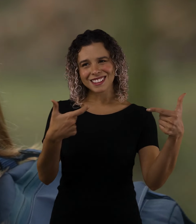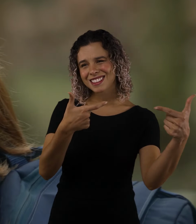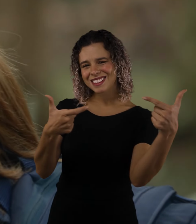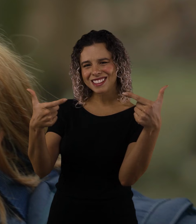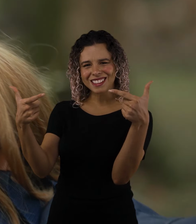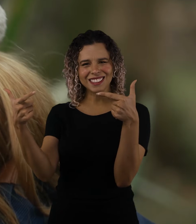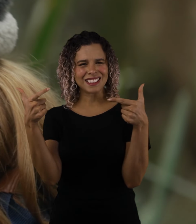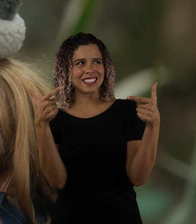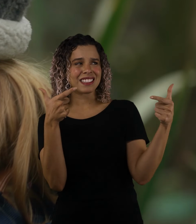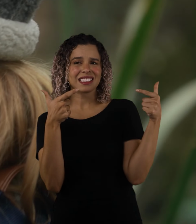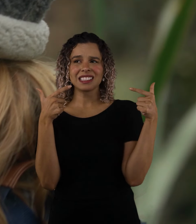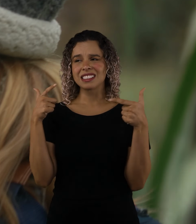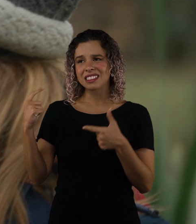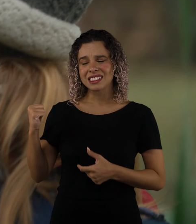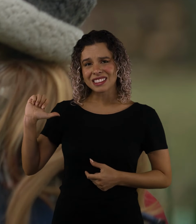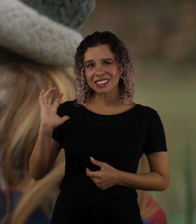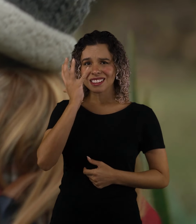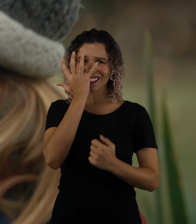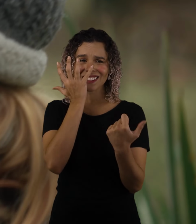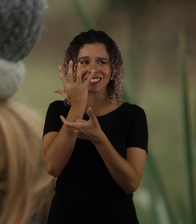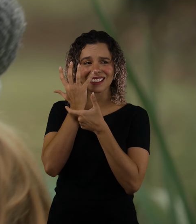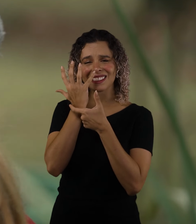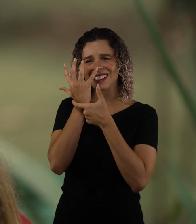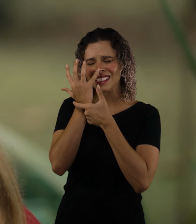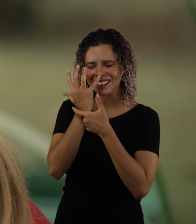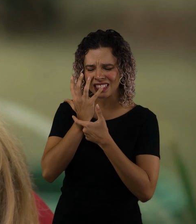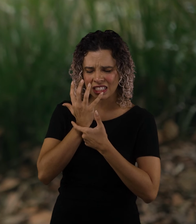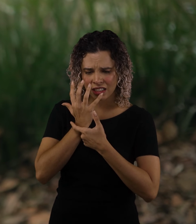the mask keeps getting